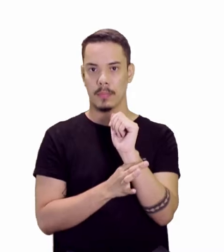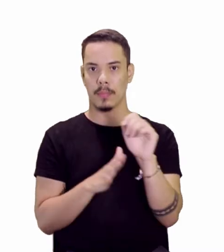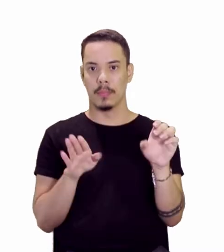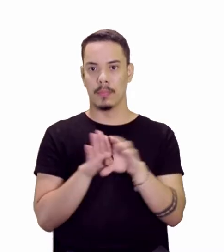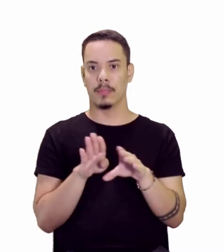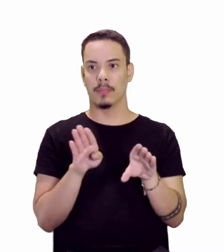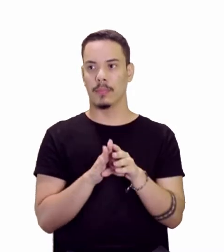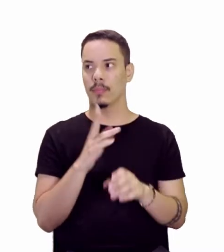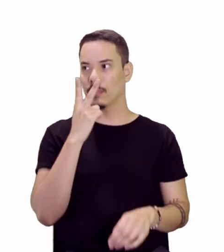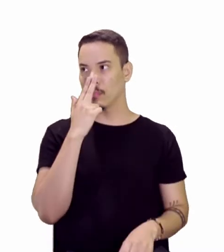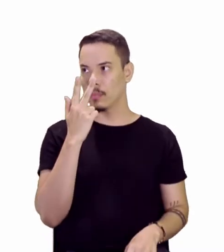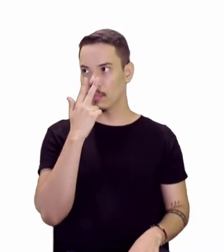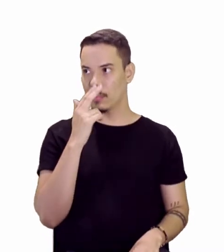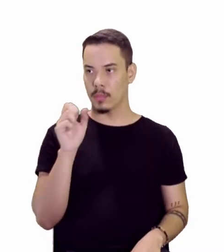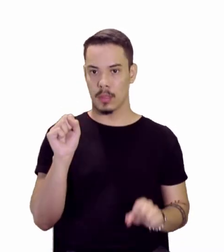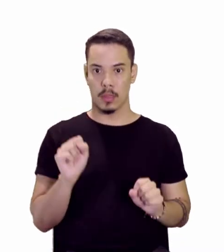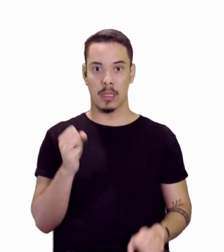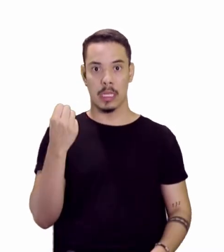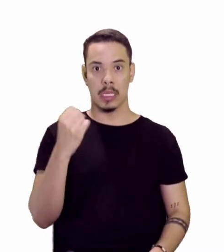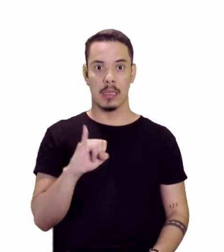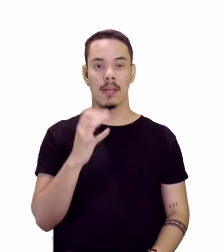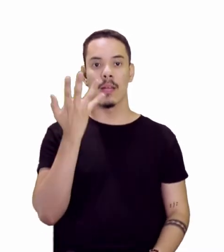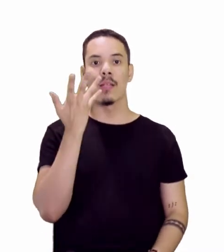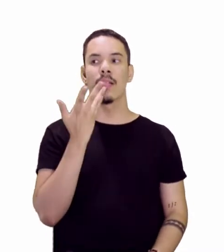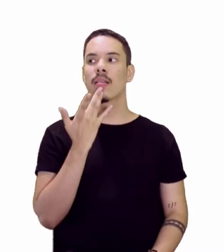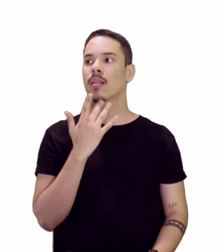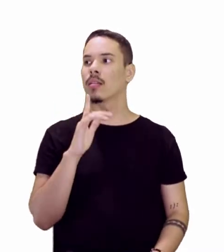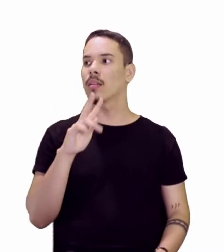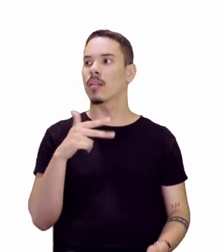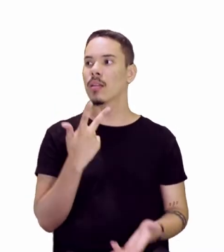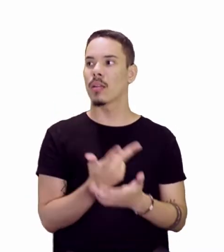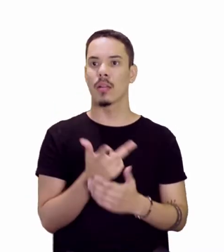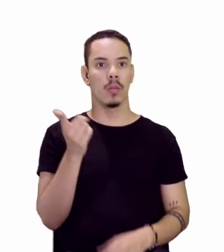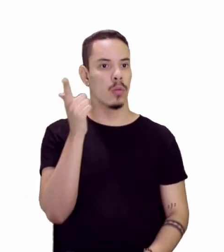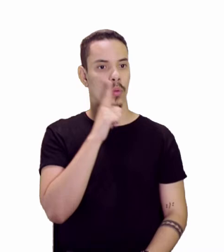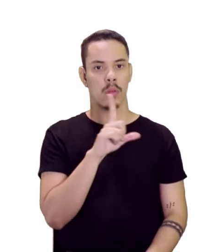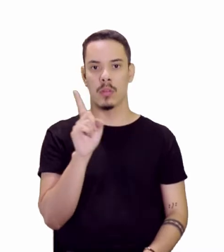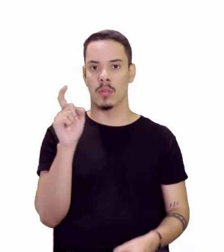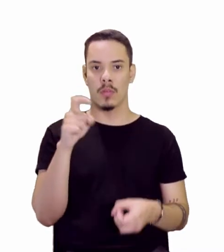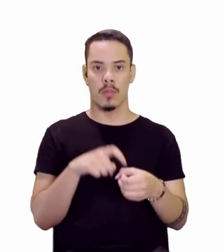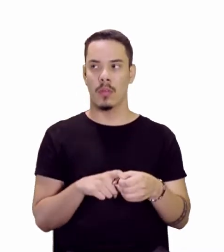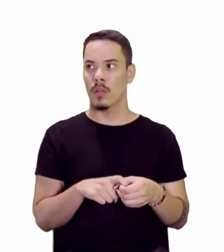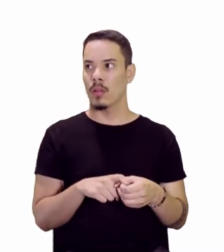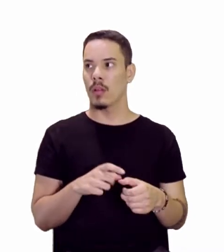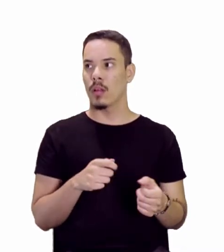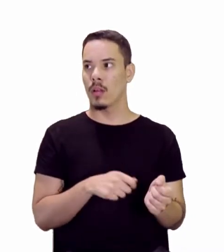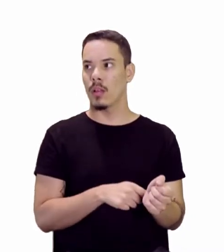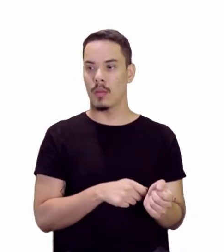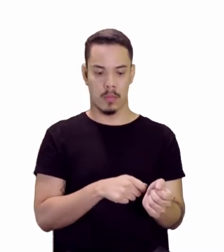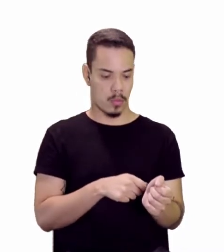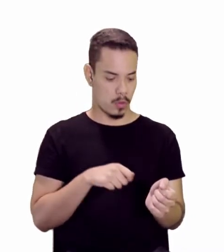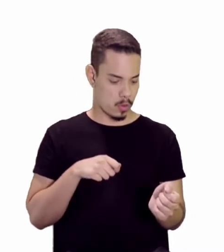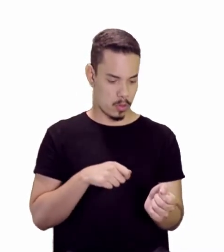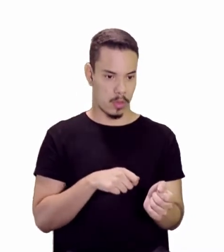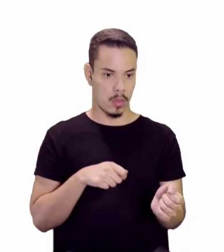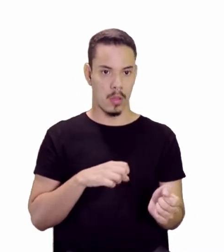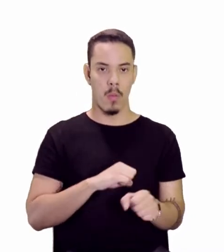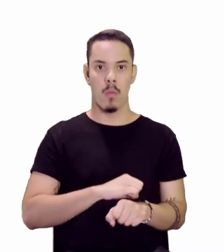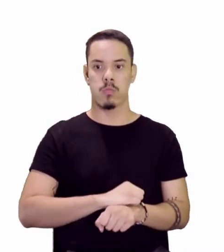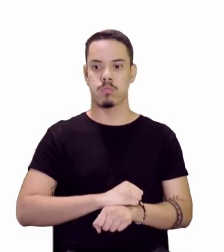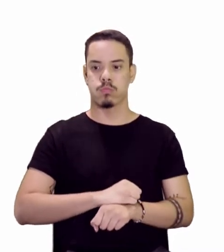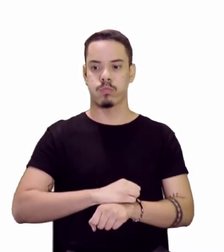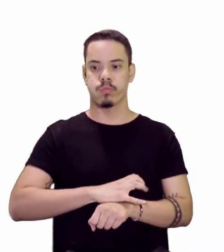de uma boia. Se a criança cair e ela não conseguir voltar, ela puxa o cordãozinho, esse negócio